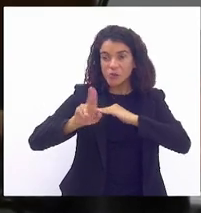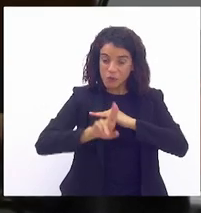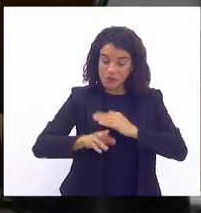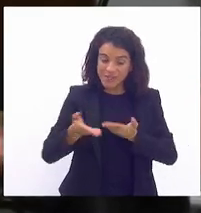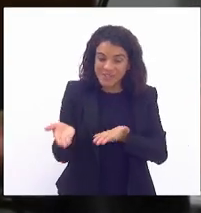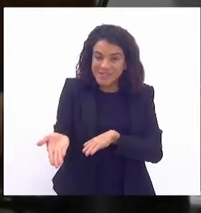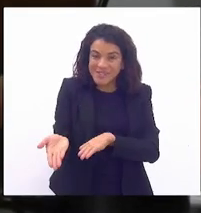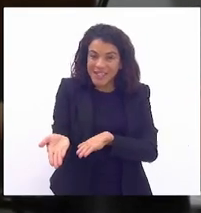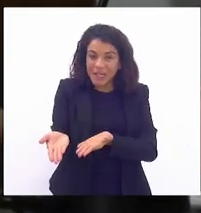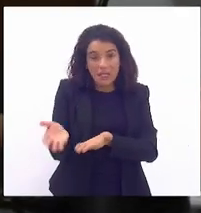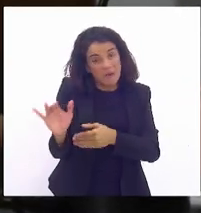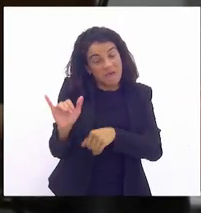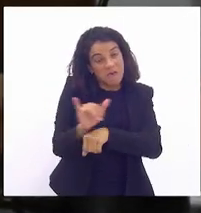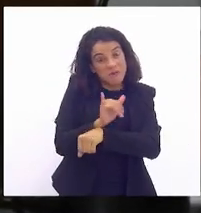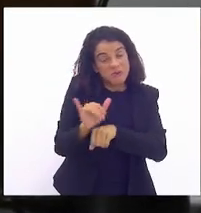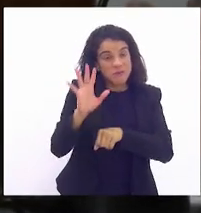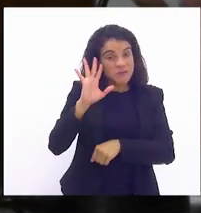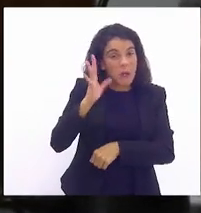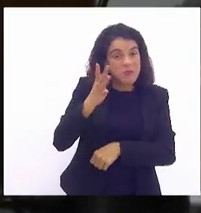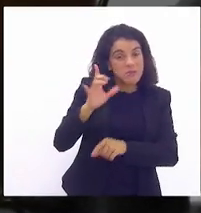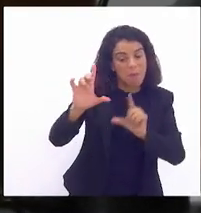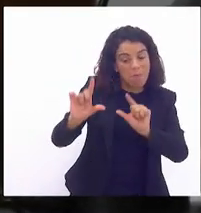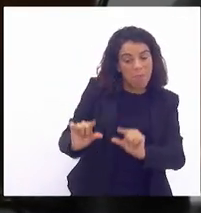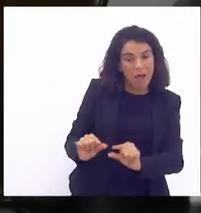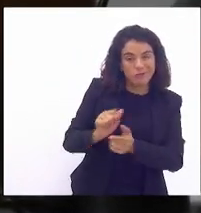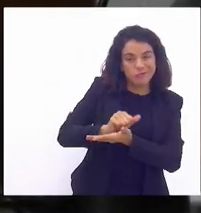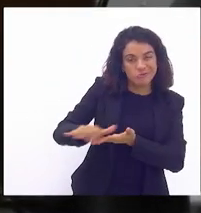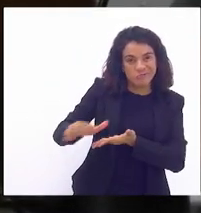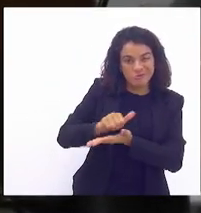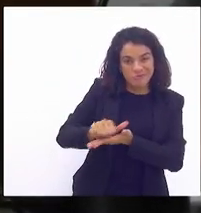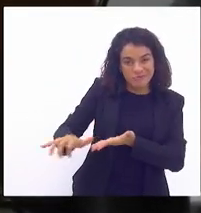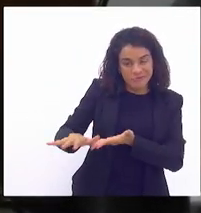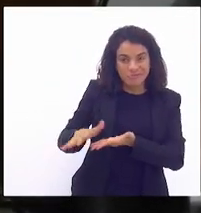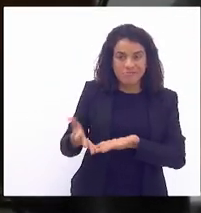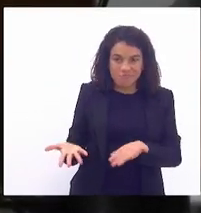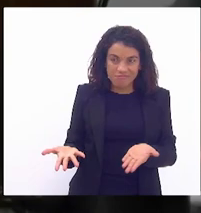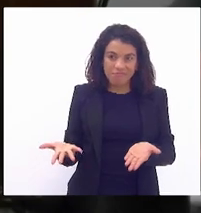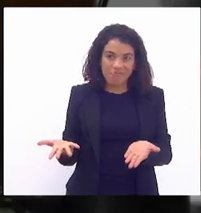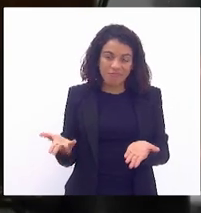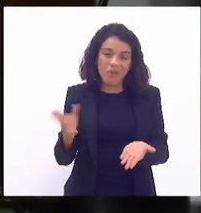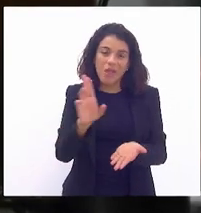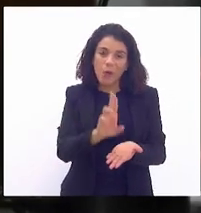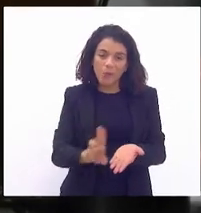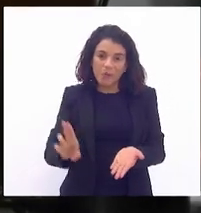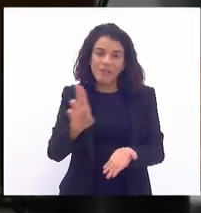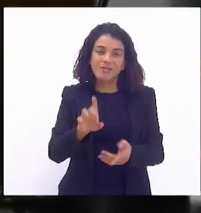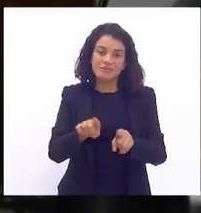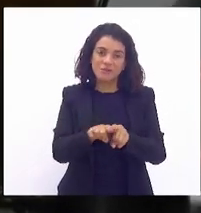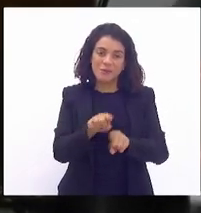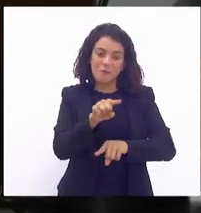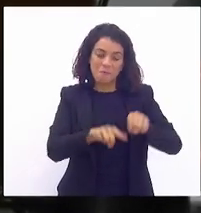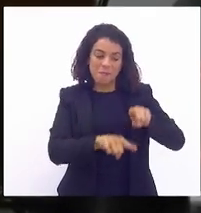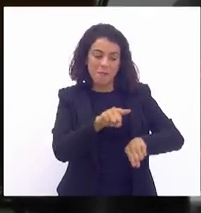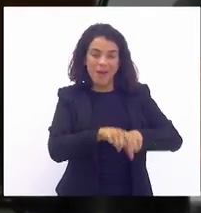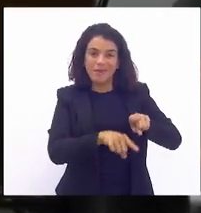É uma solução de baixo custo, é a reciclagem, a reutilização de um